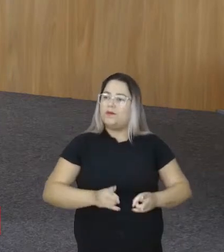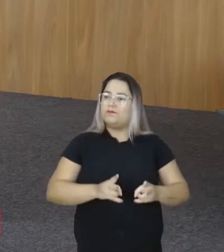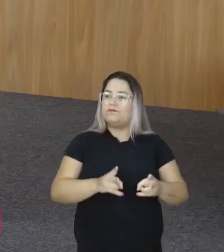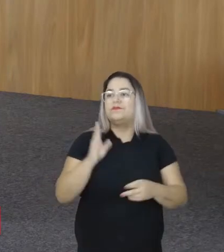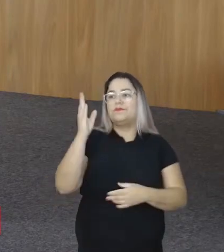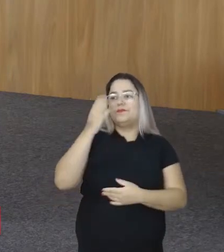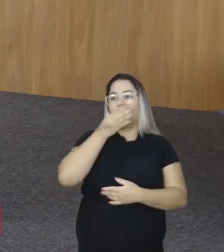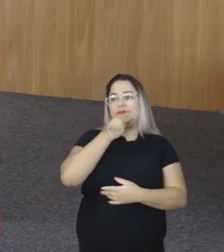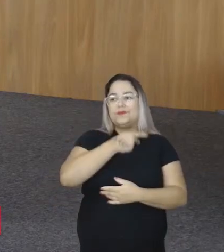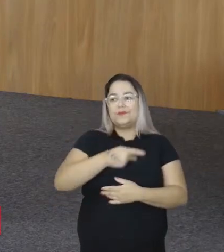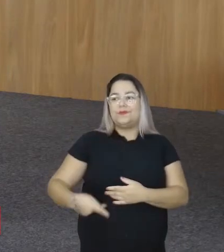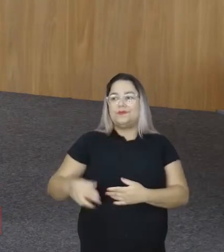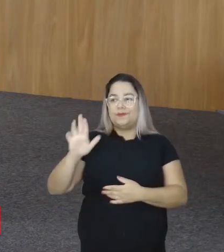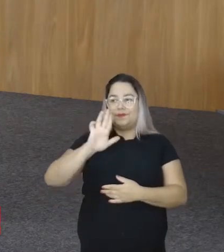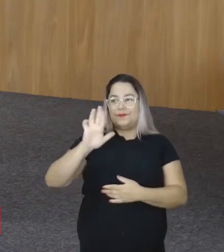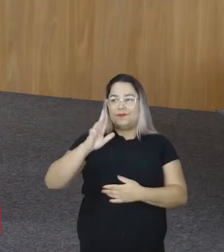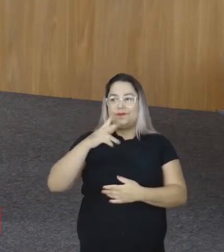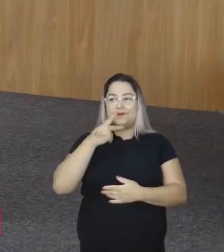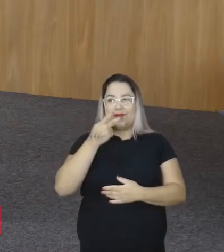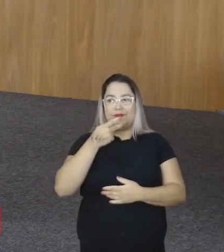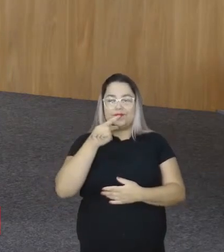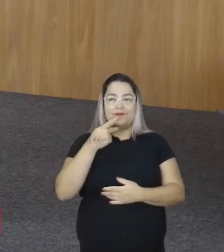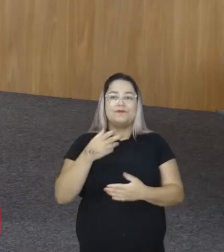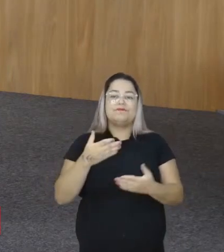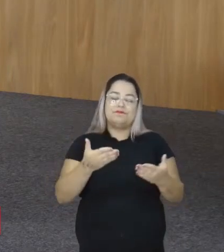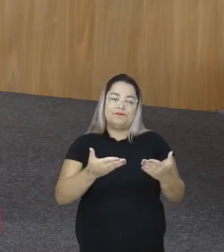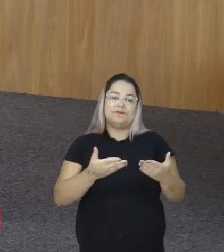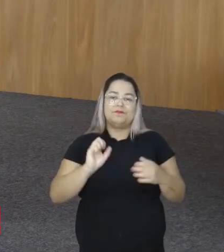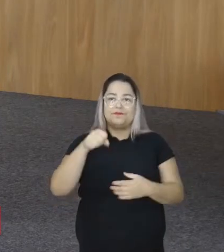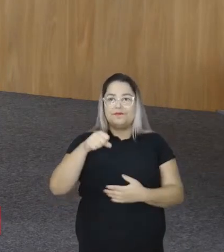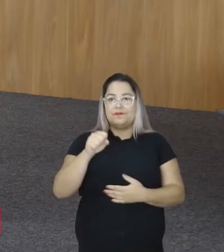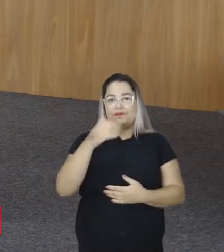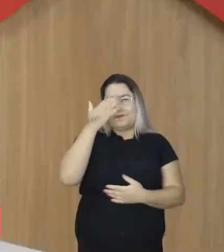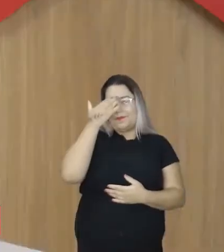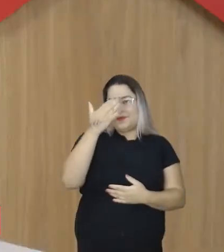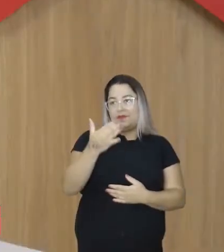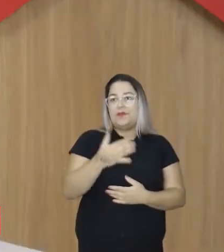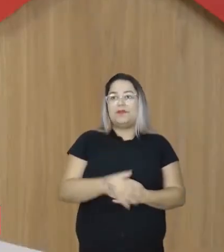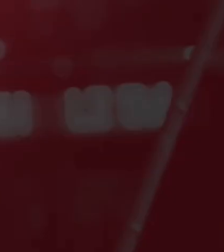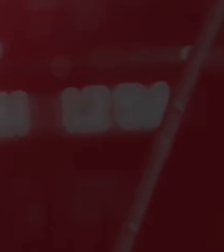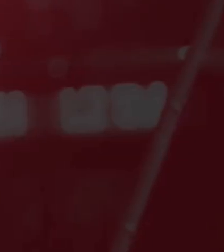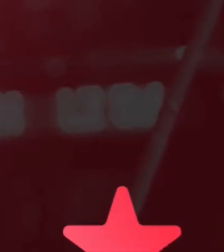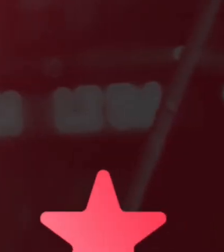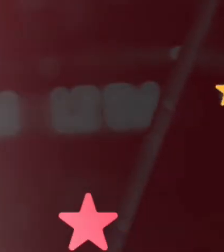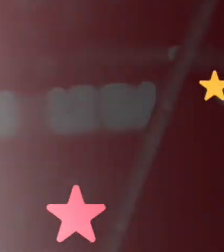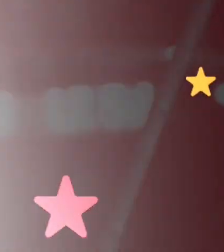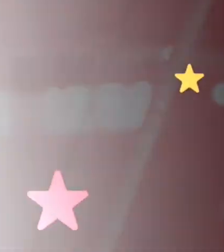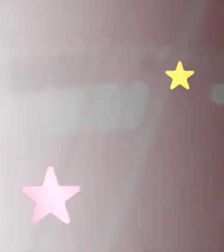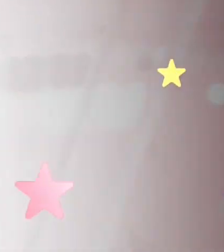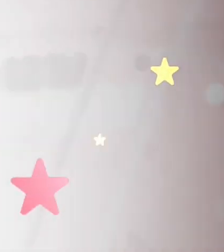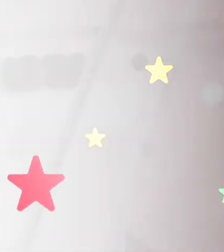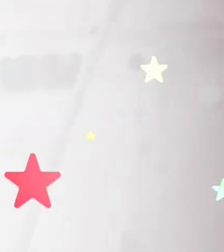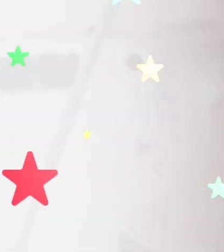o presidente Lula. Continua, vem visitar a gente sim. Obrigada, David.